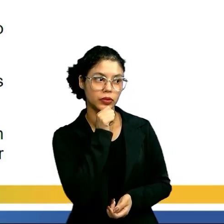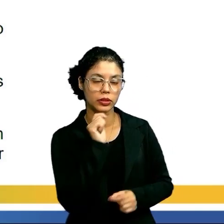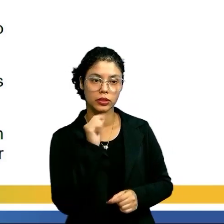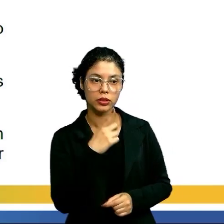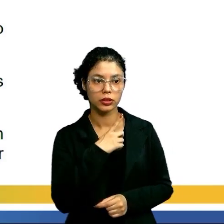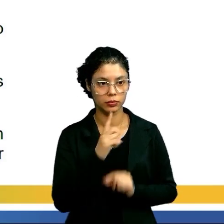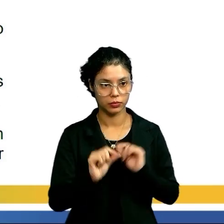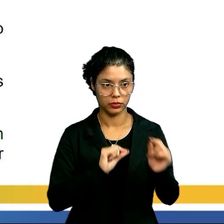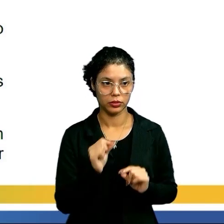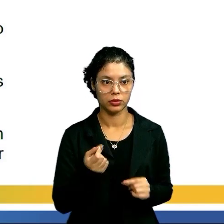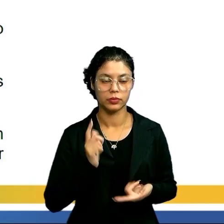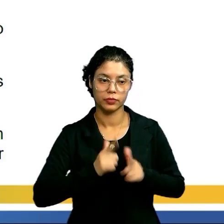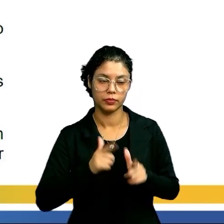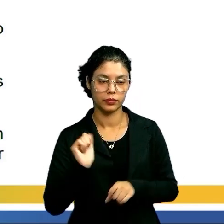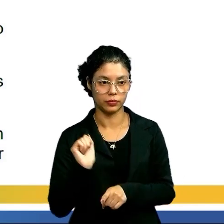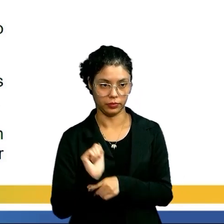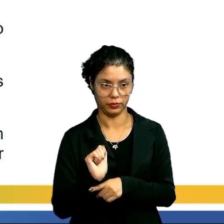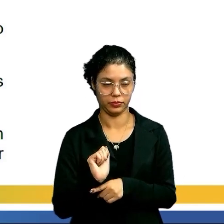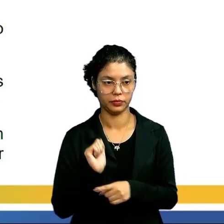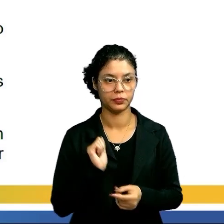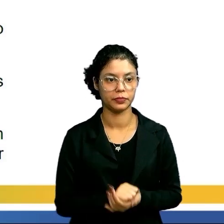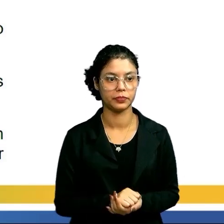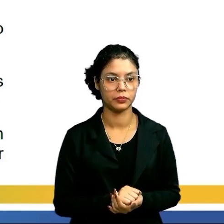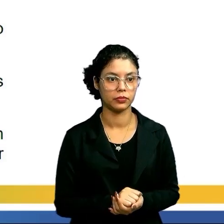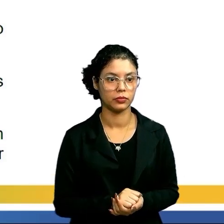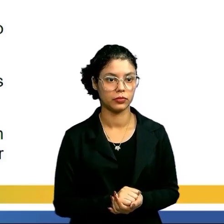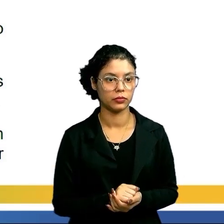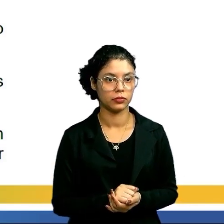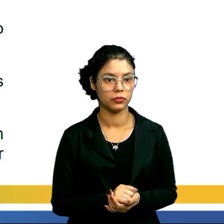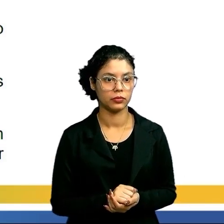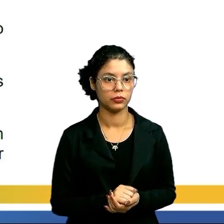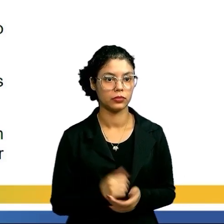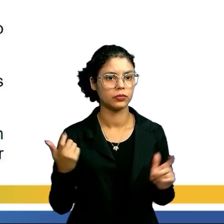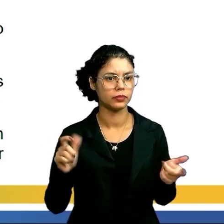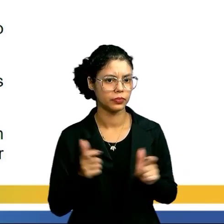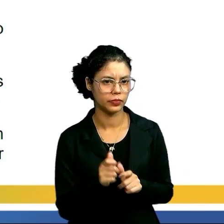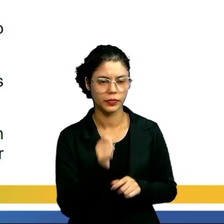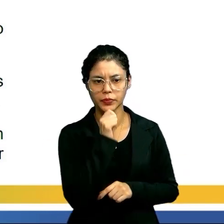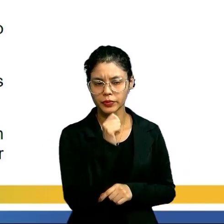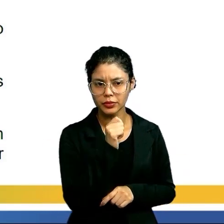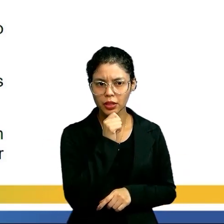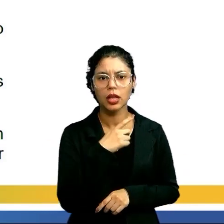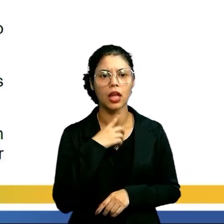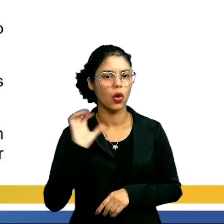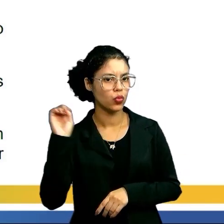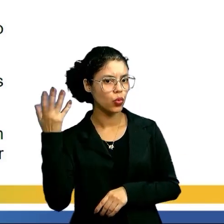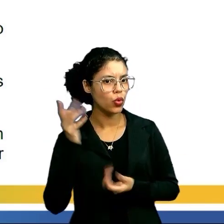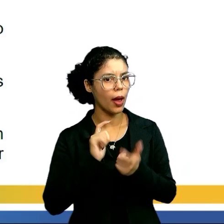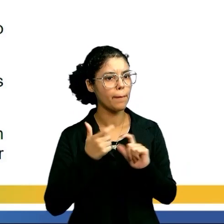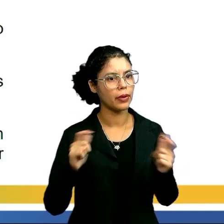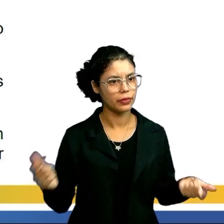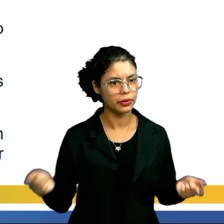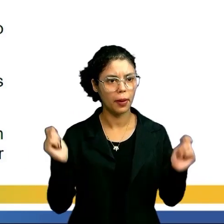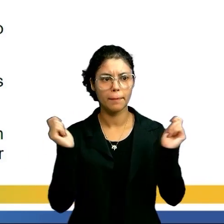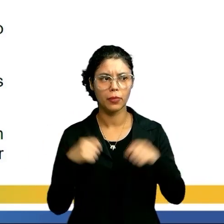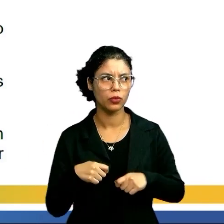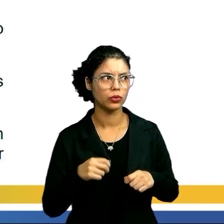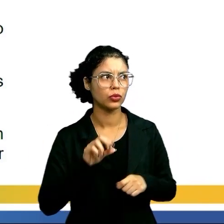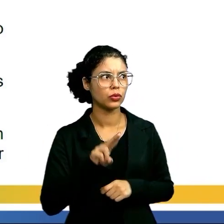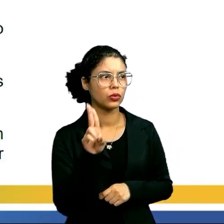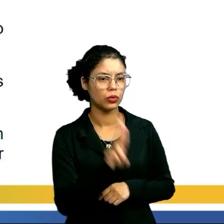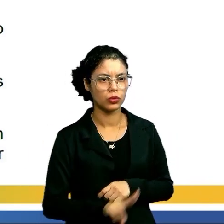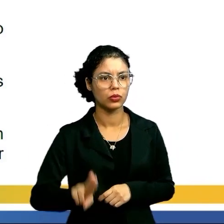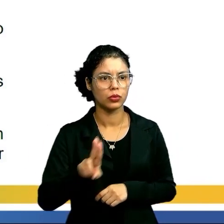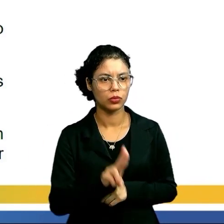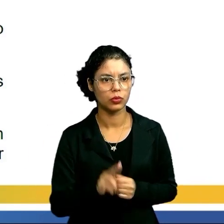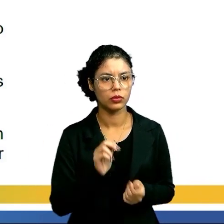nós temos letra A, são denominados minoria, ainda que constituam uma maioria,